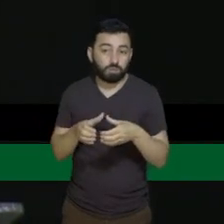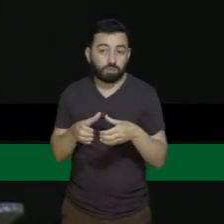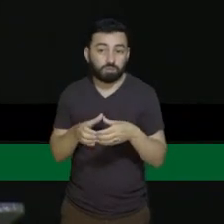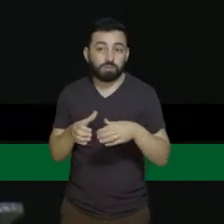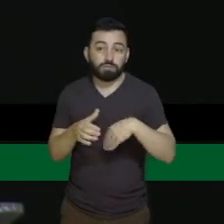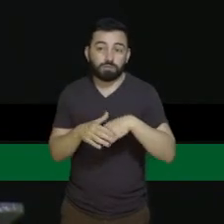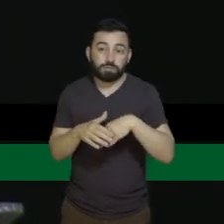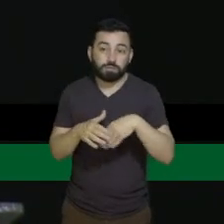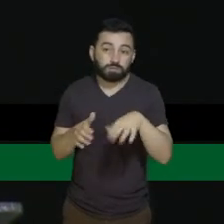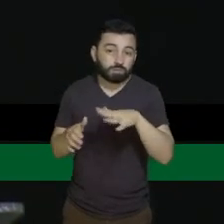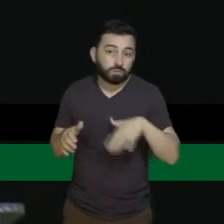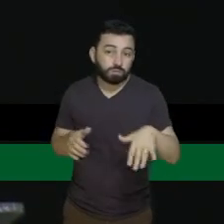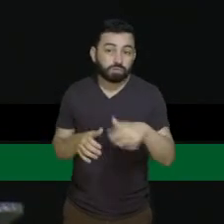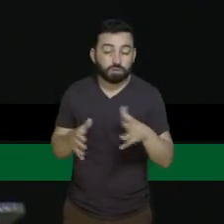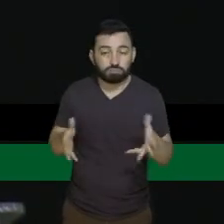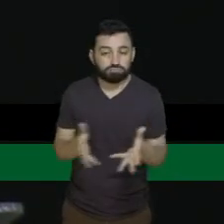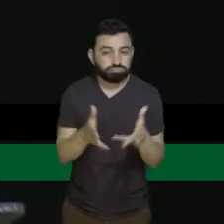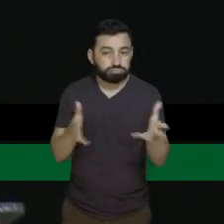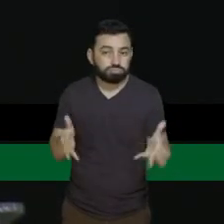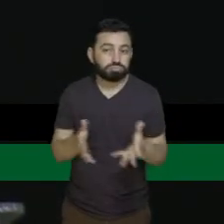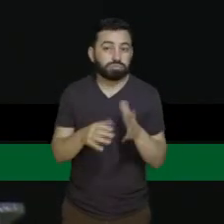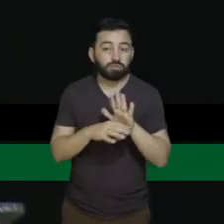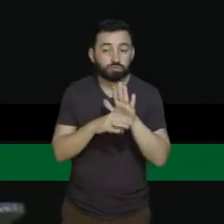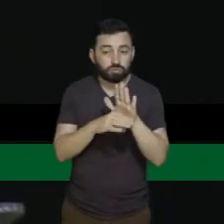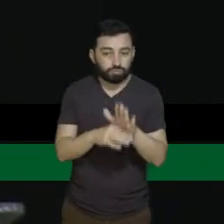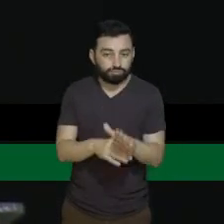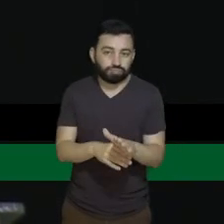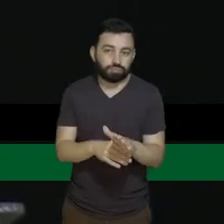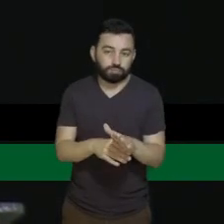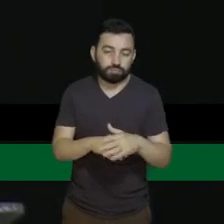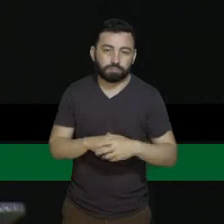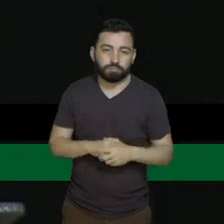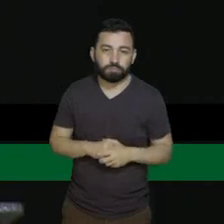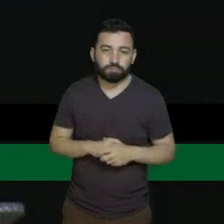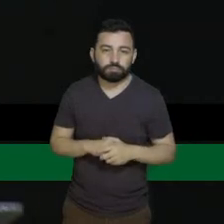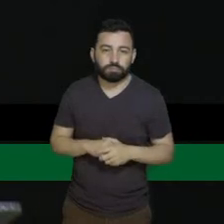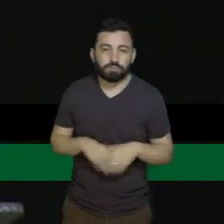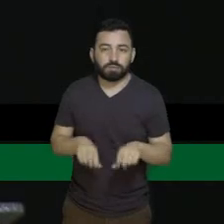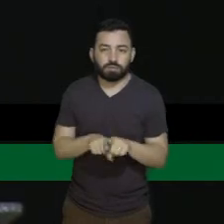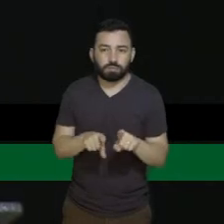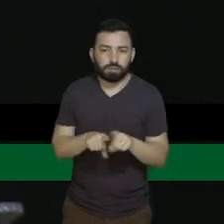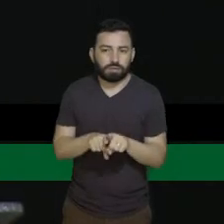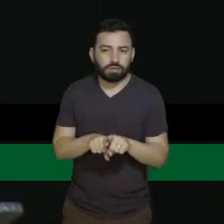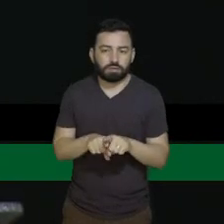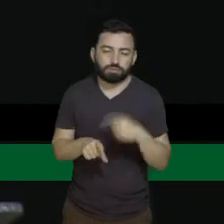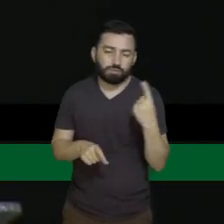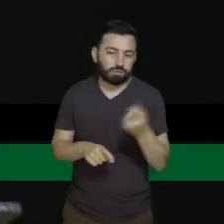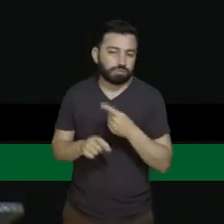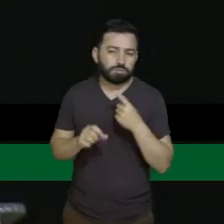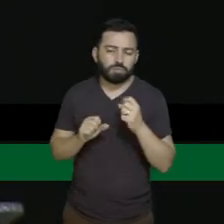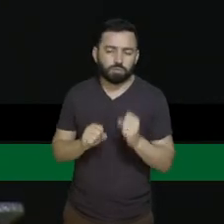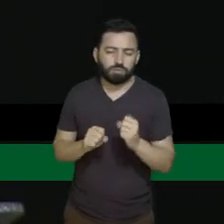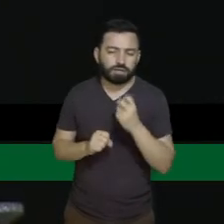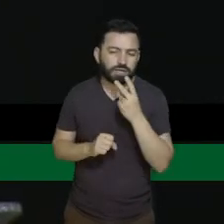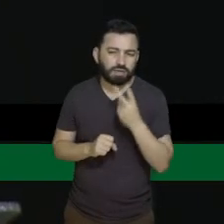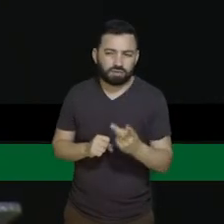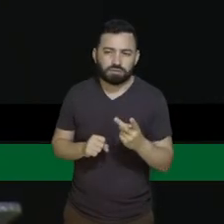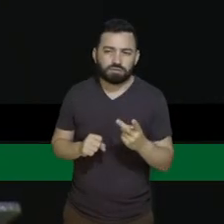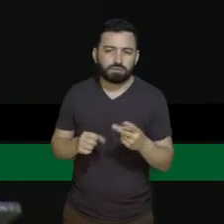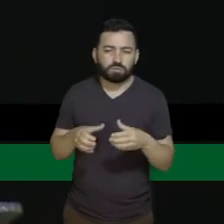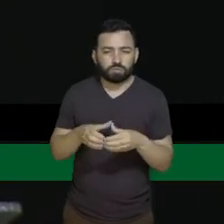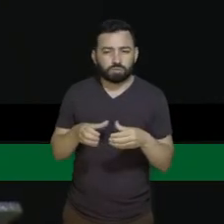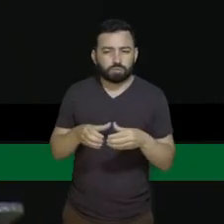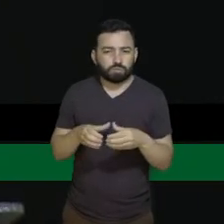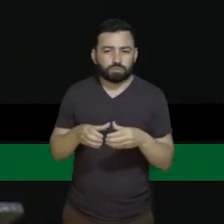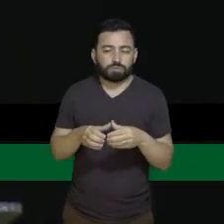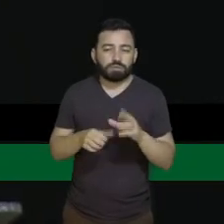dos motrizes dessa situação de Chapecó. Não bastasse isso, podíamos dizer o quanto a Chapecoense representa